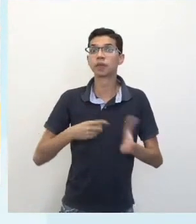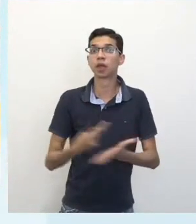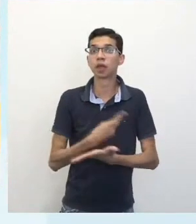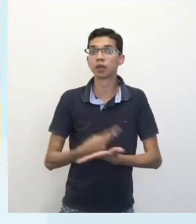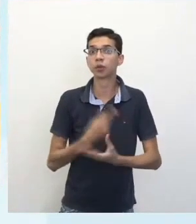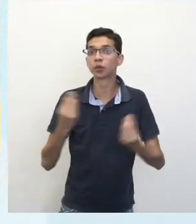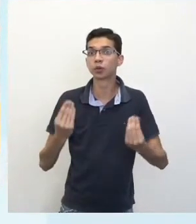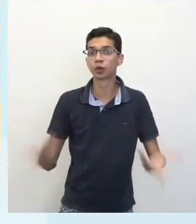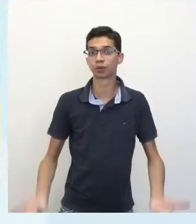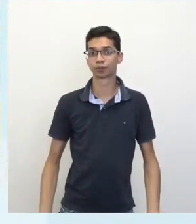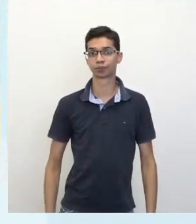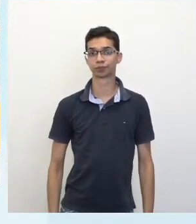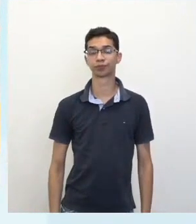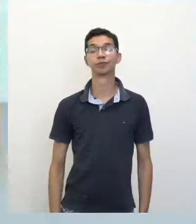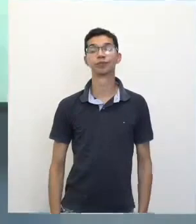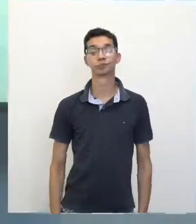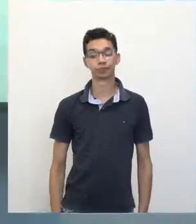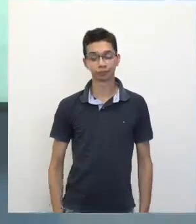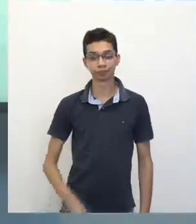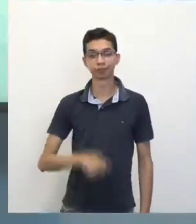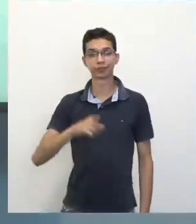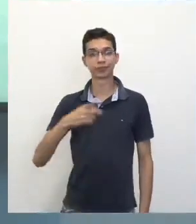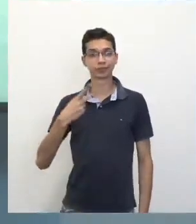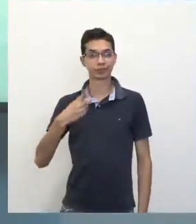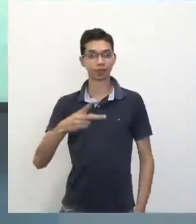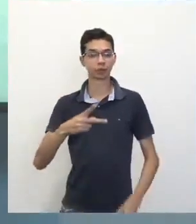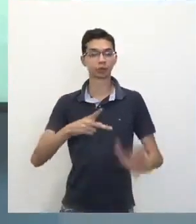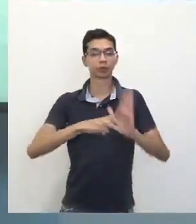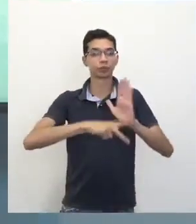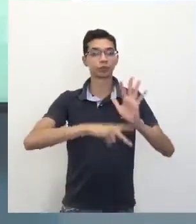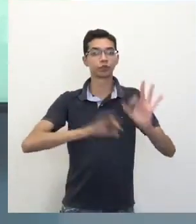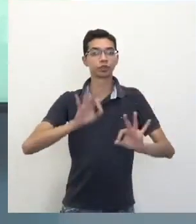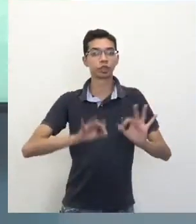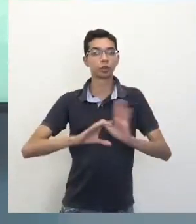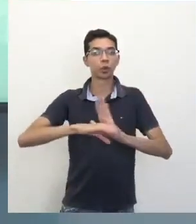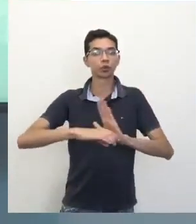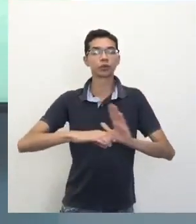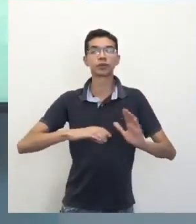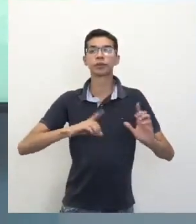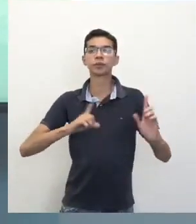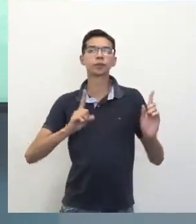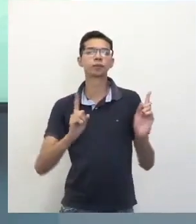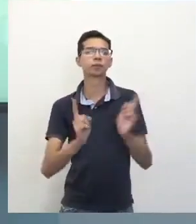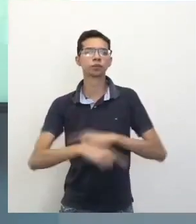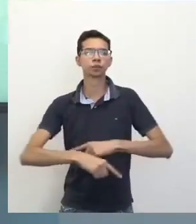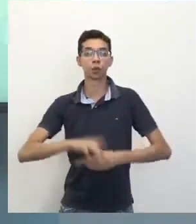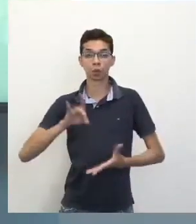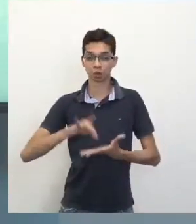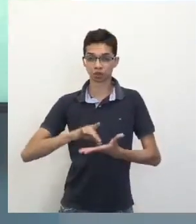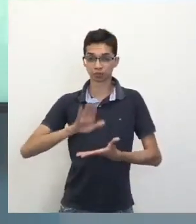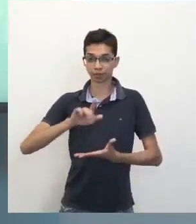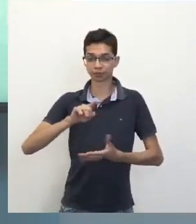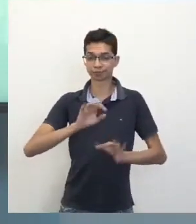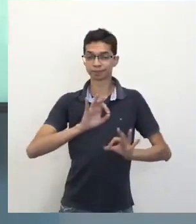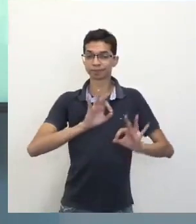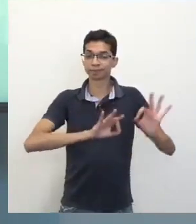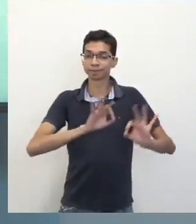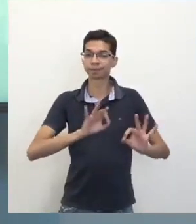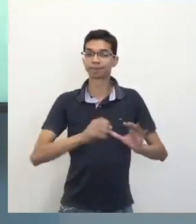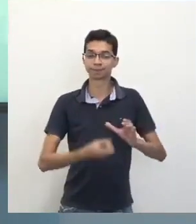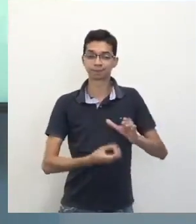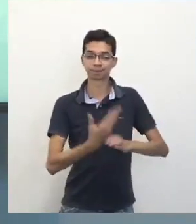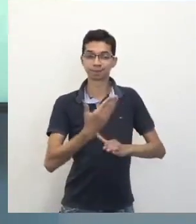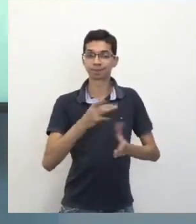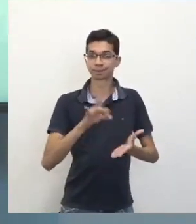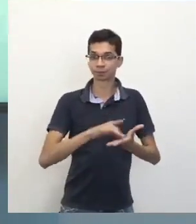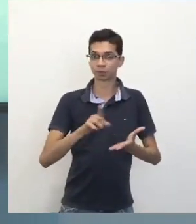se você coloca, né, no seu projeto um conceito totalmente distorcido do conceito original, o que vai acabar acontecendo com o seu